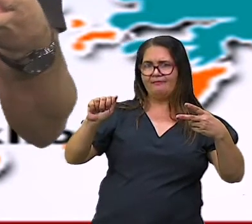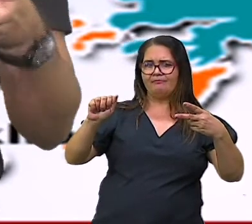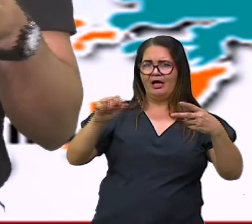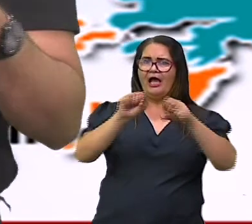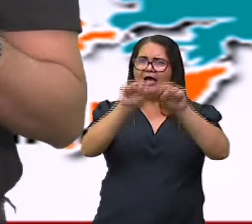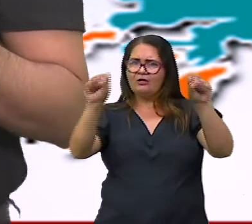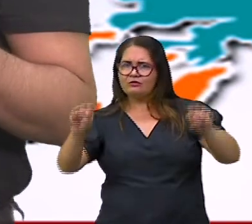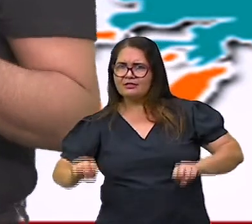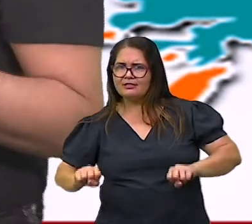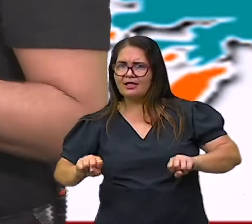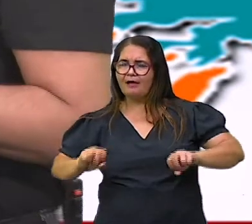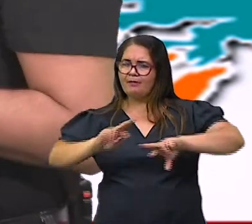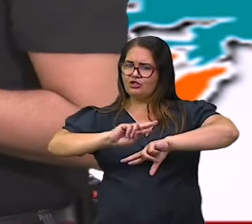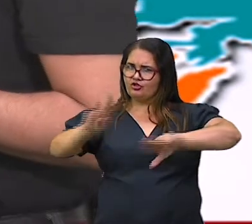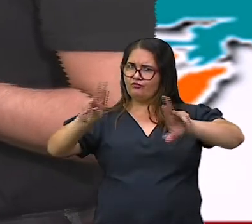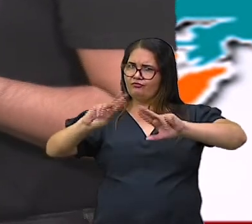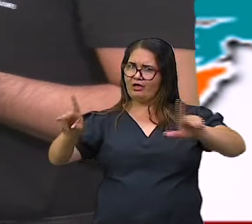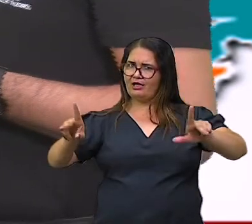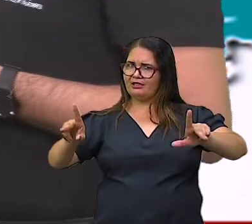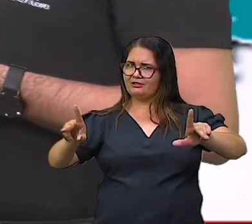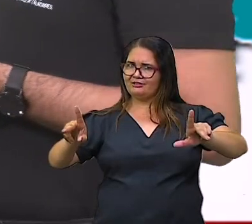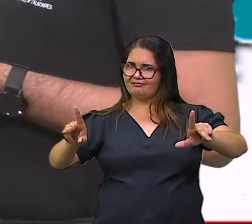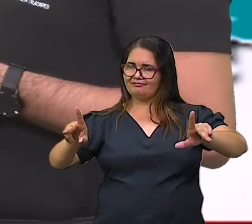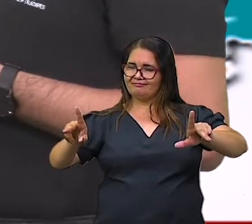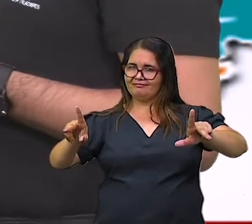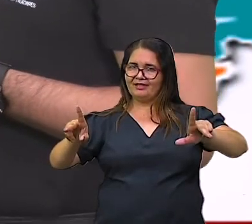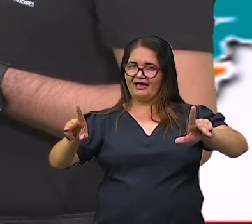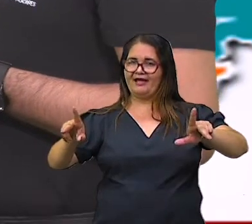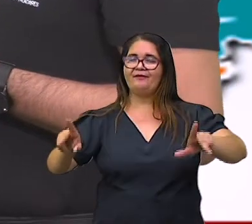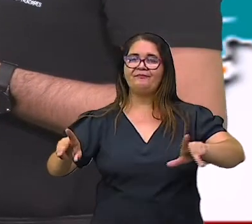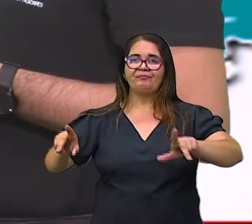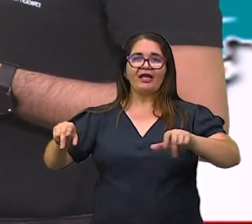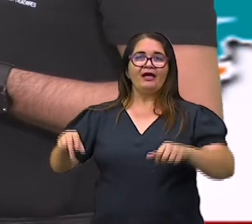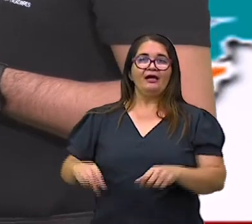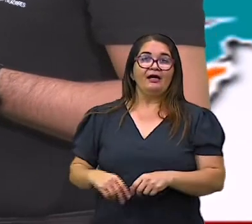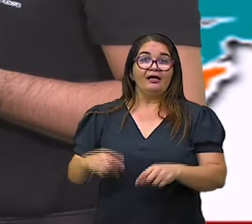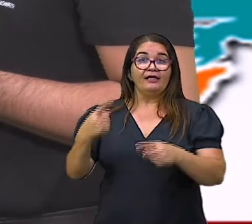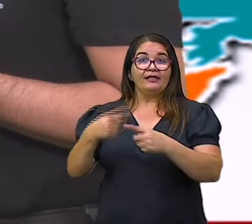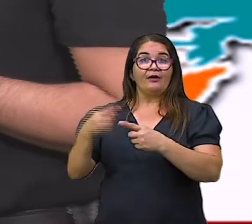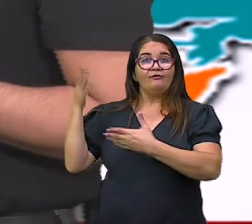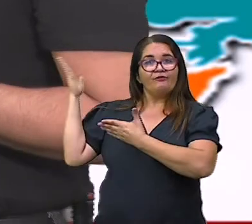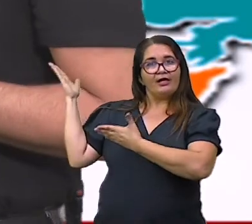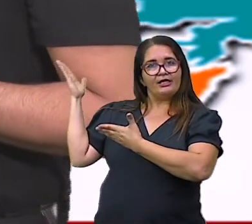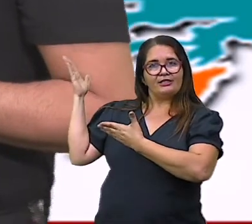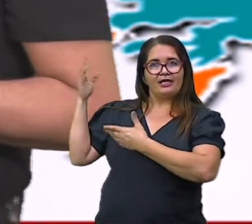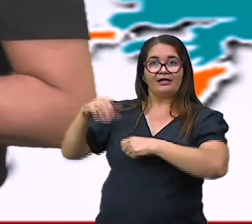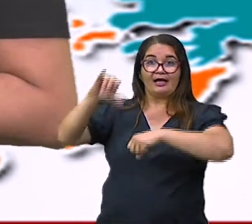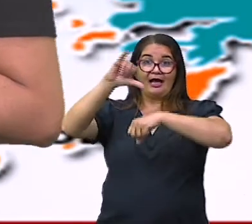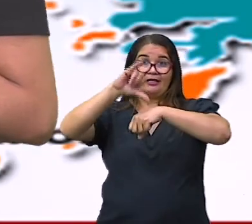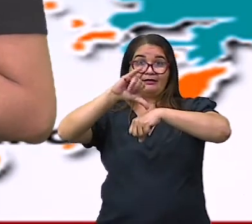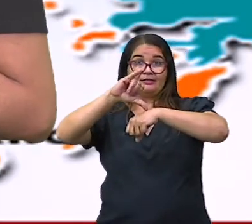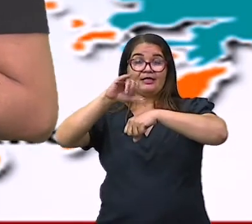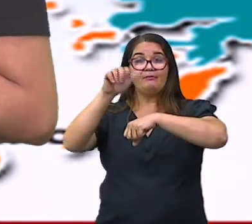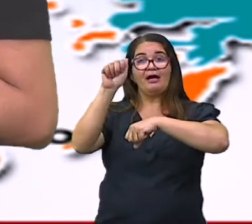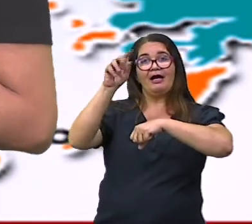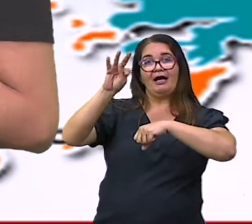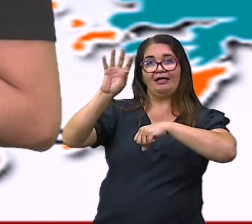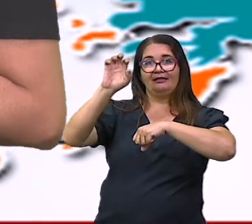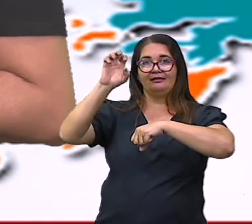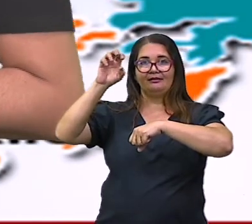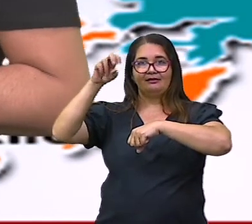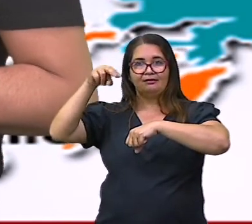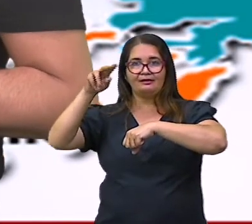pura, uma vez que excluía diversos grupos que residiam na cidade, como pessoas nascidas em outras